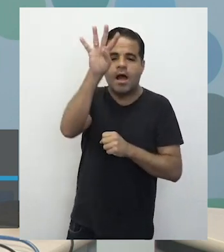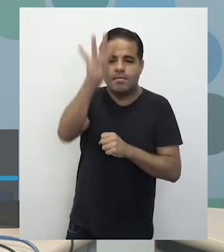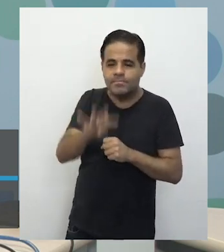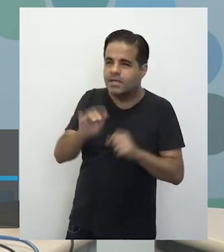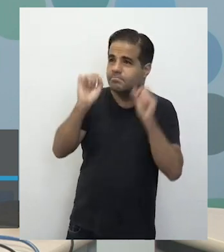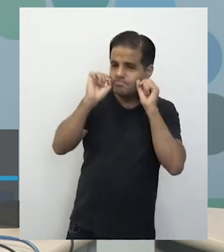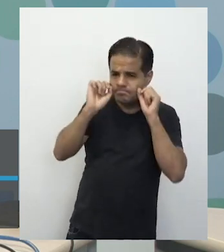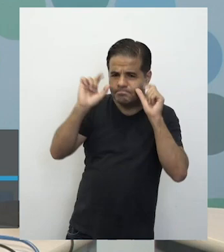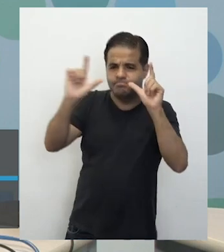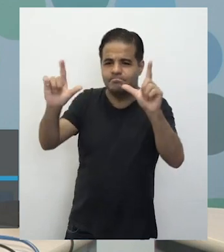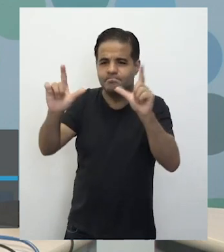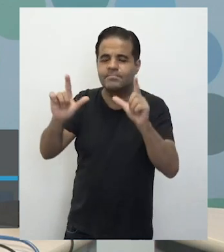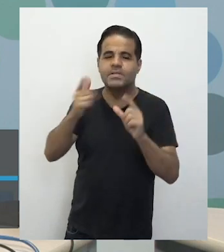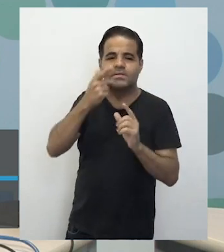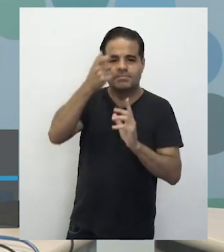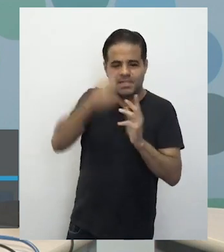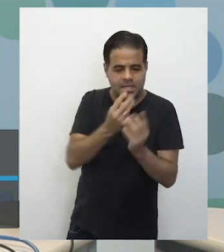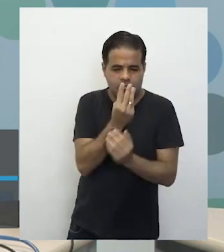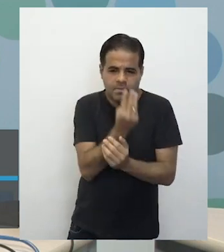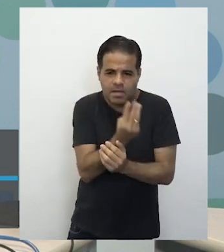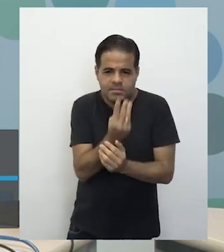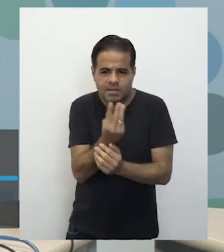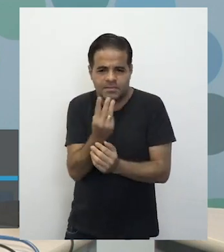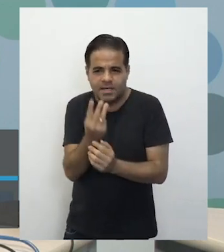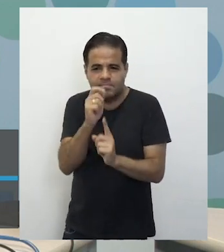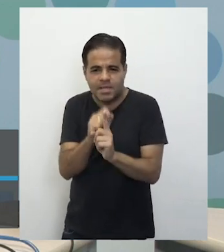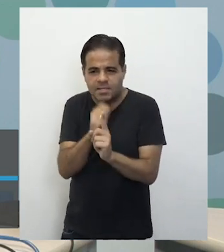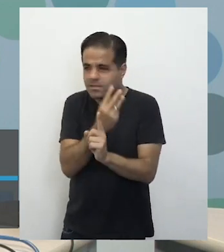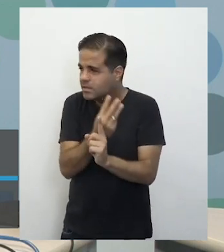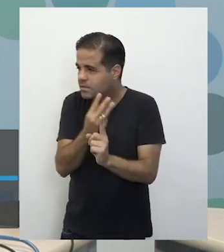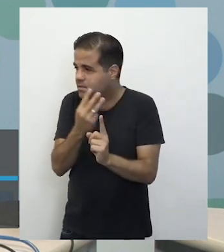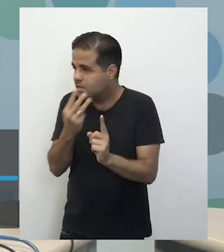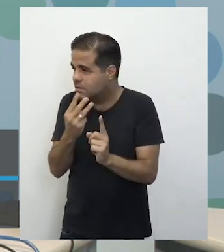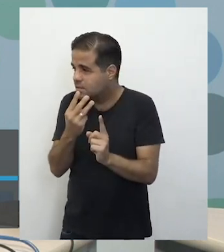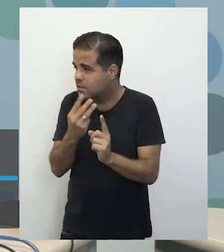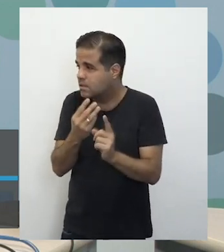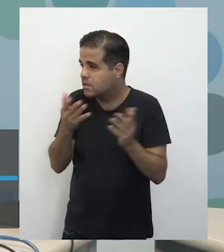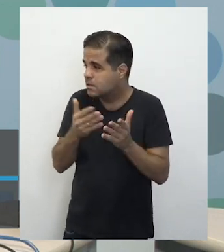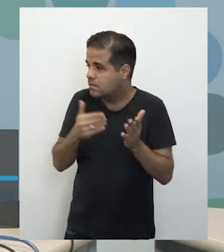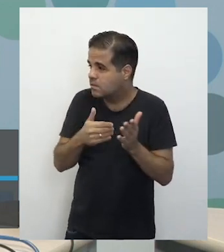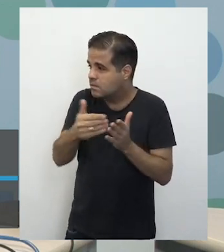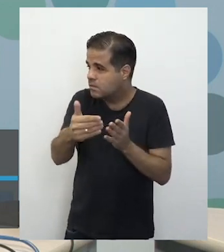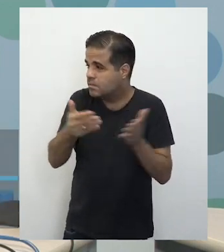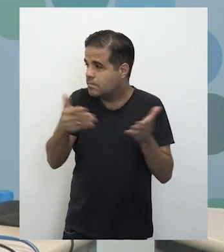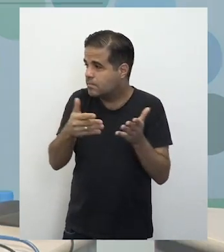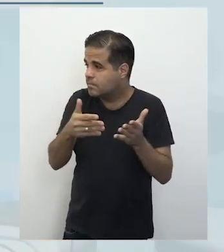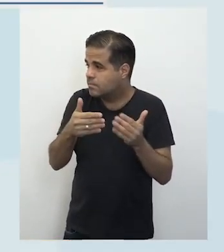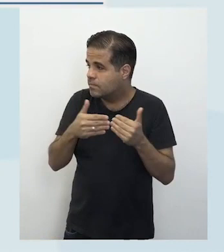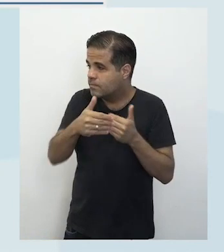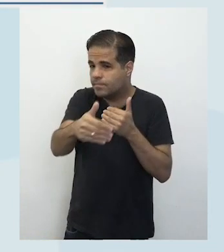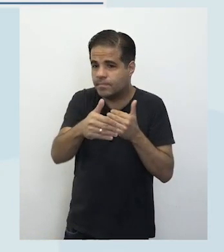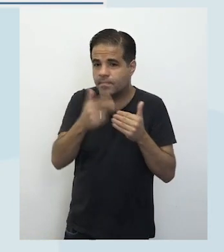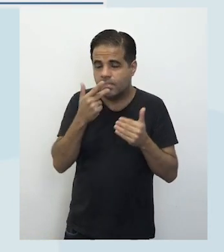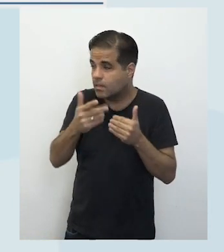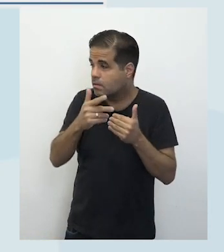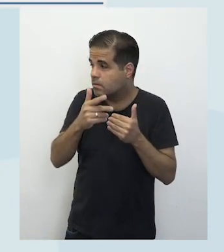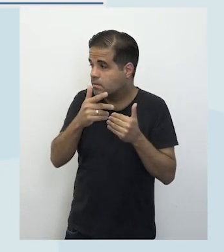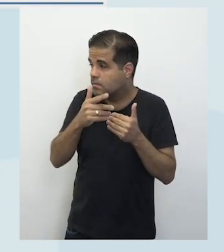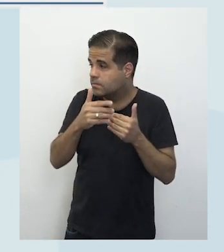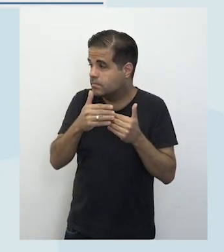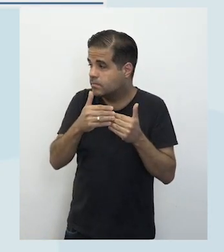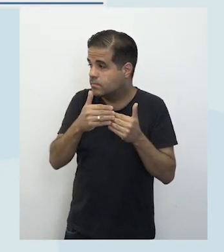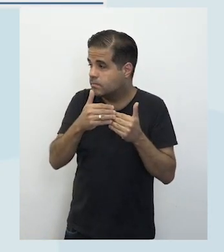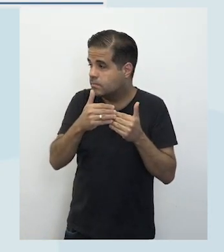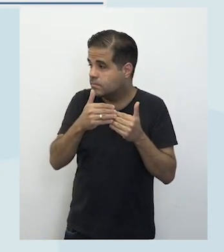que nós falamos dos trimestres, lá para a gente poder entender um pouquinho mais agora. A gente já sabe o que é PIB e está aí na tela para vocês. Então é o